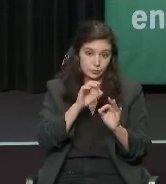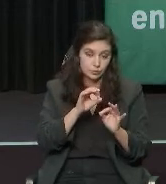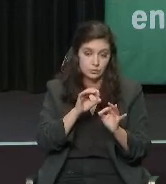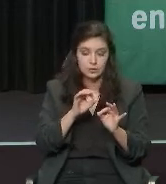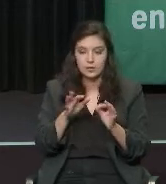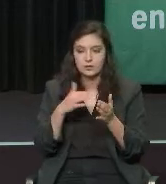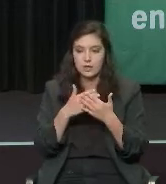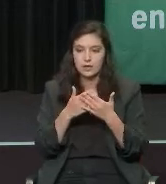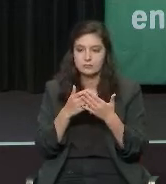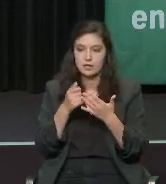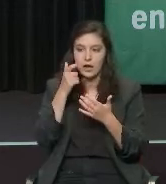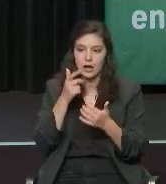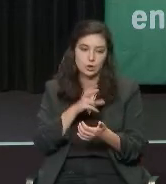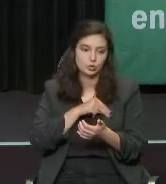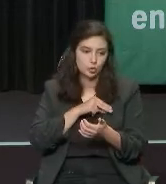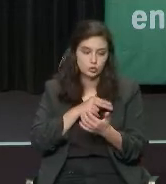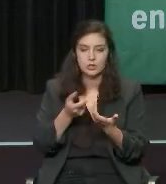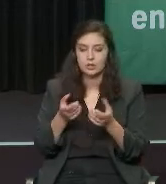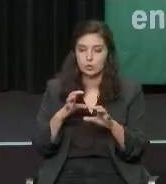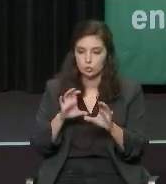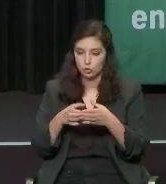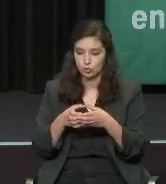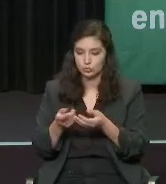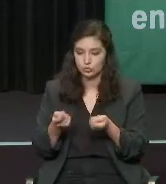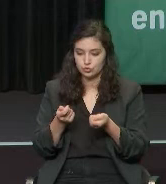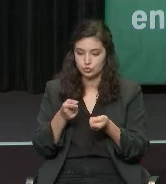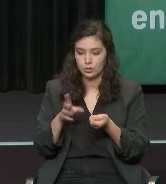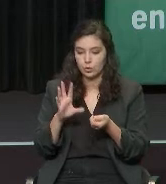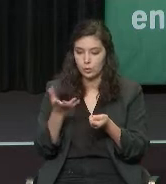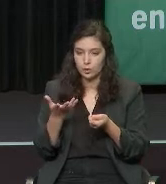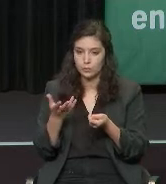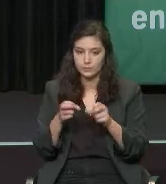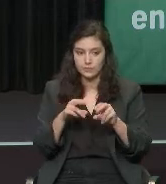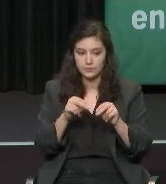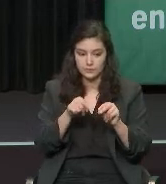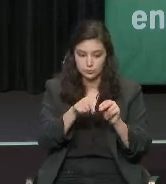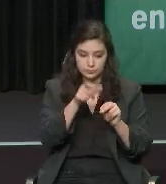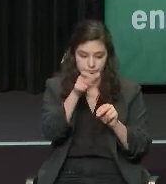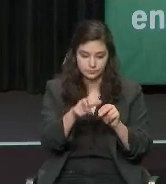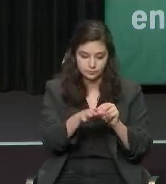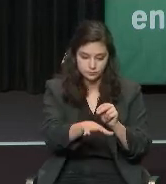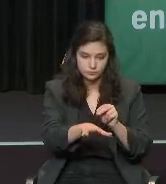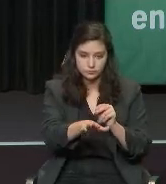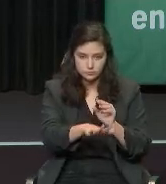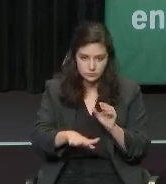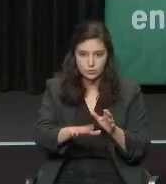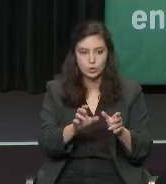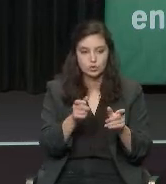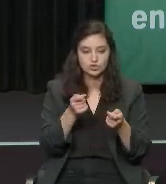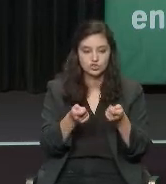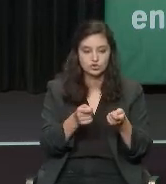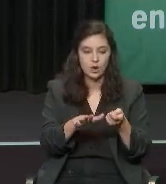os donos da terra e as entidades que a gerem, quando uma pessoa limpa aquele território ou faz a gestão dessa